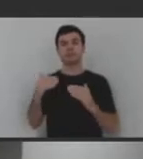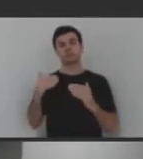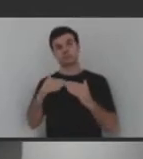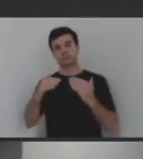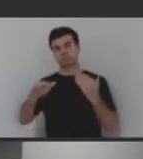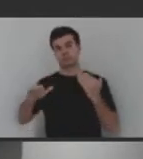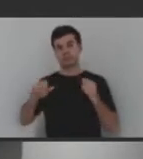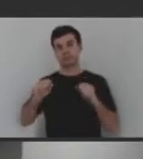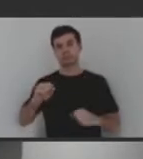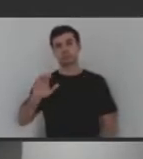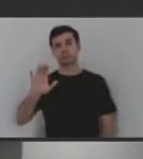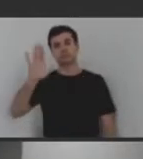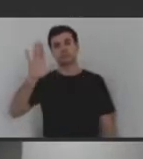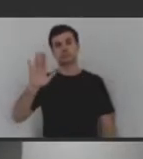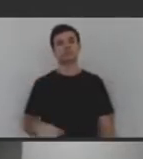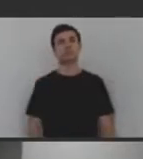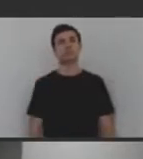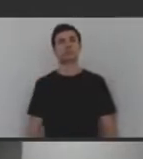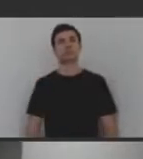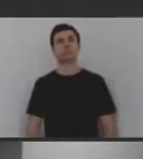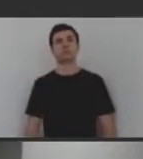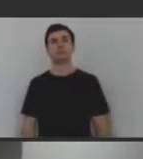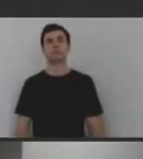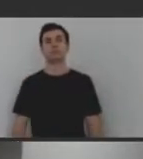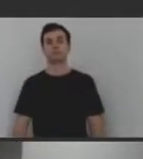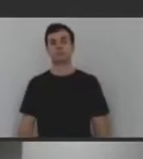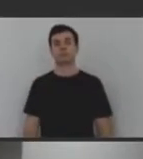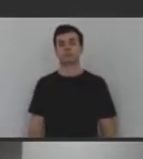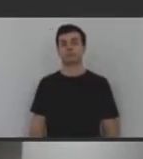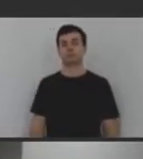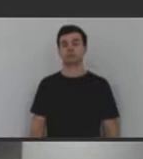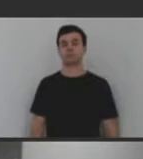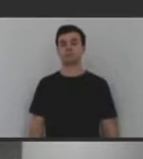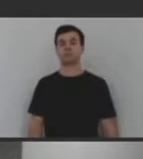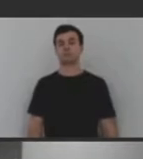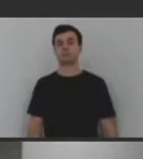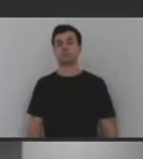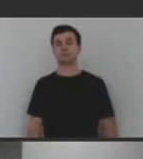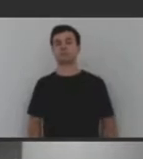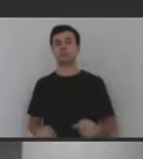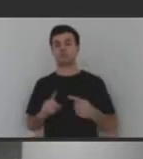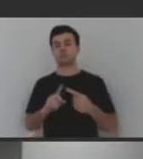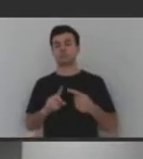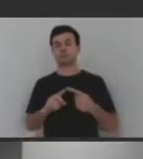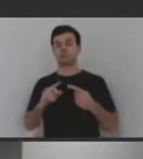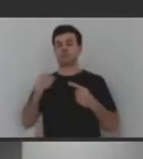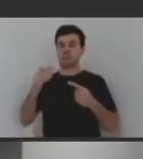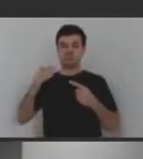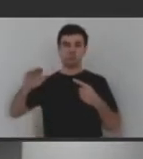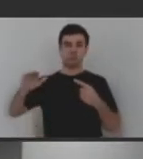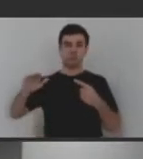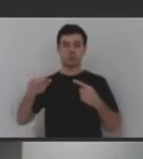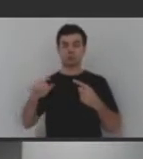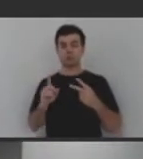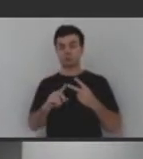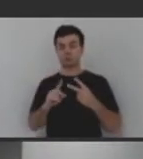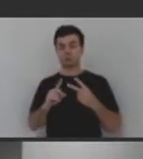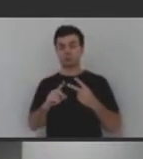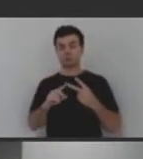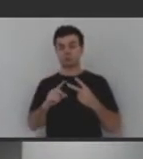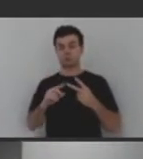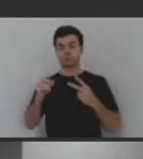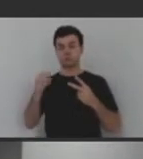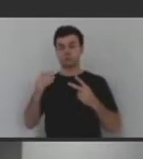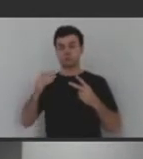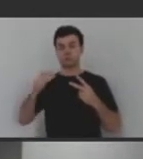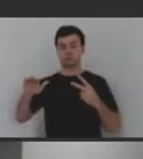contrários se manifestem. Um voto contrário do vereador Décio Marbrioli, vereador Márcio Brenes, vereador Dr.